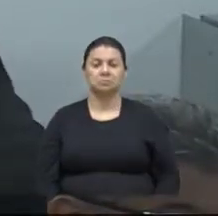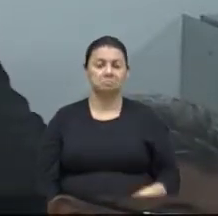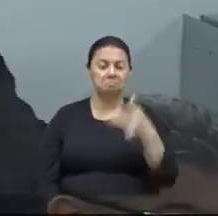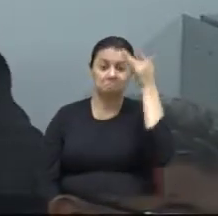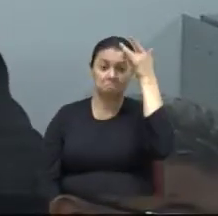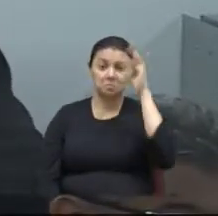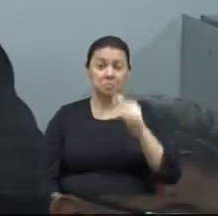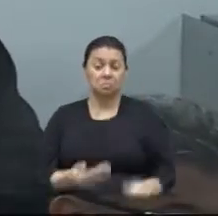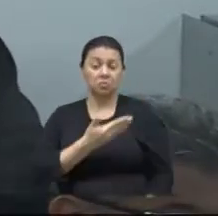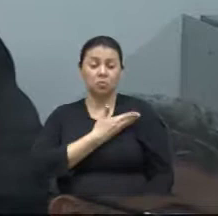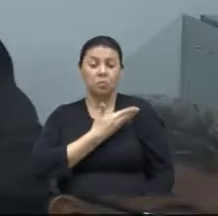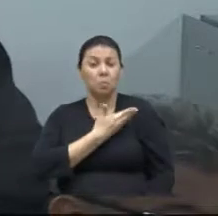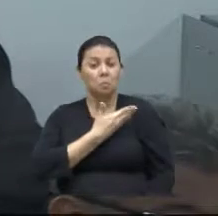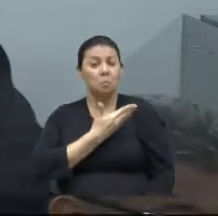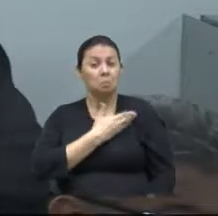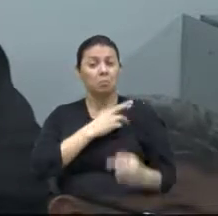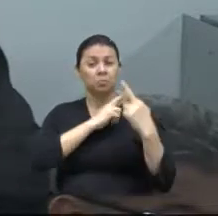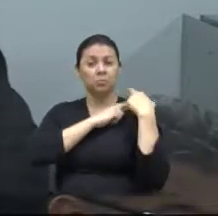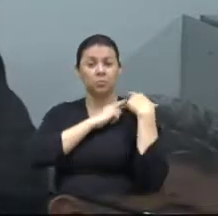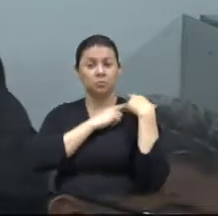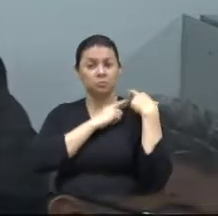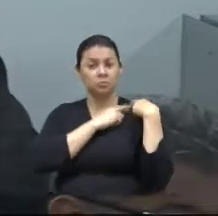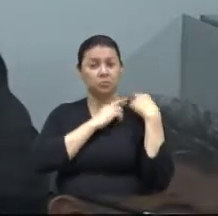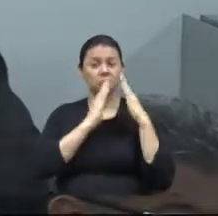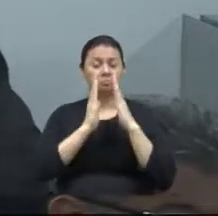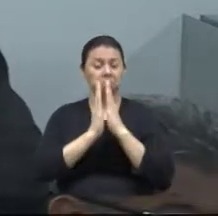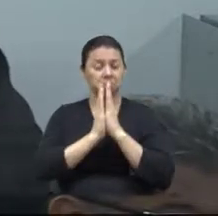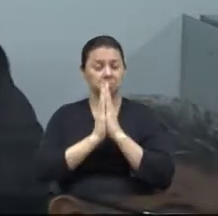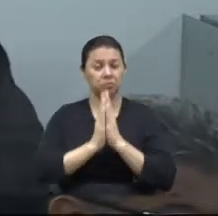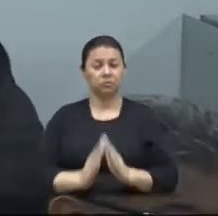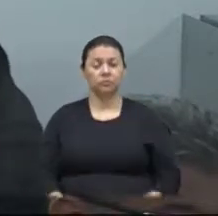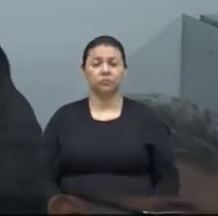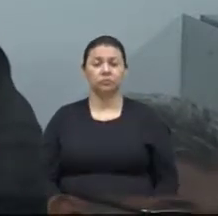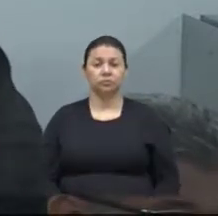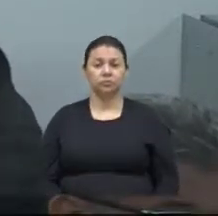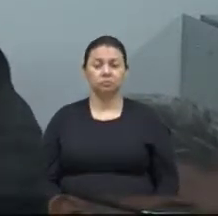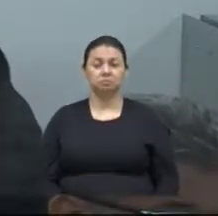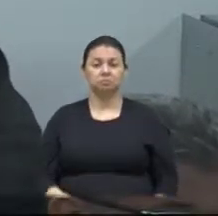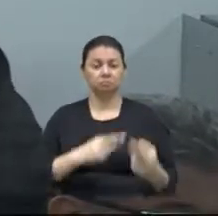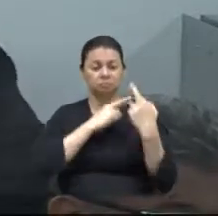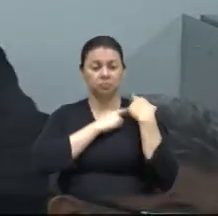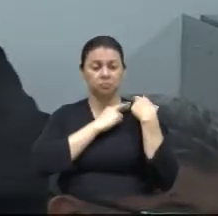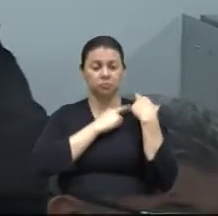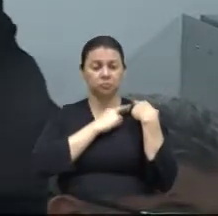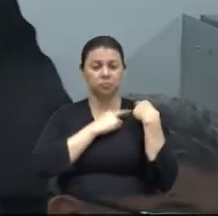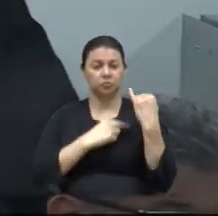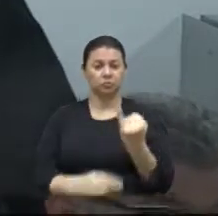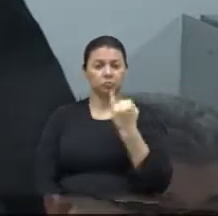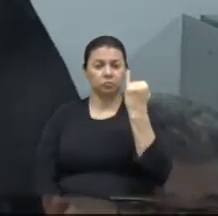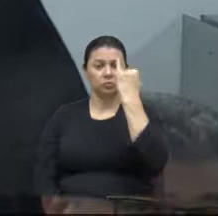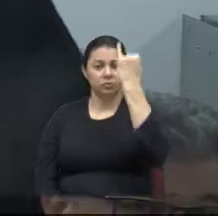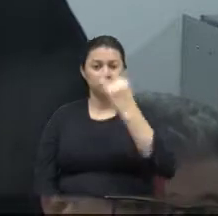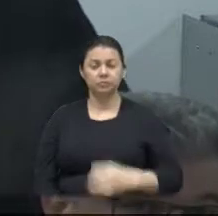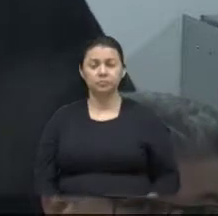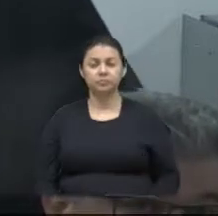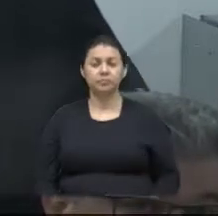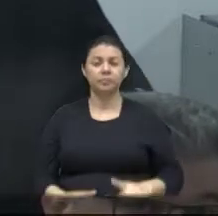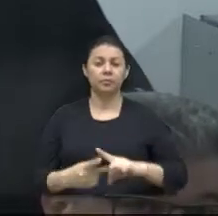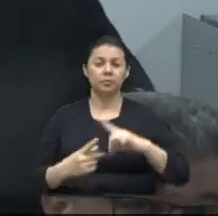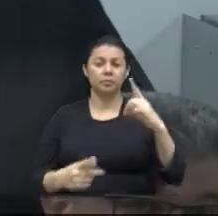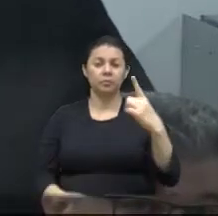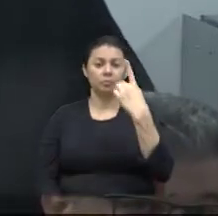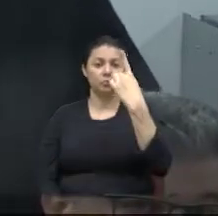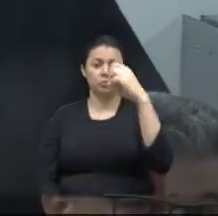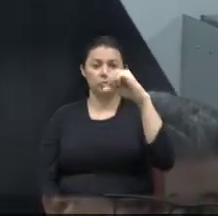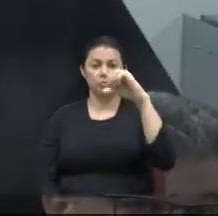pelo pelo cargo na igreja que eu creio que é um cargo de responsabilidade mas em 1985 aproveitando com vaga no ataque